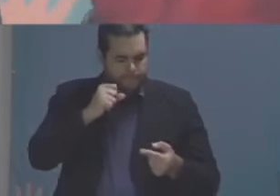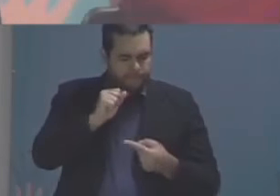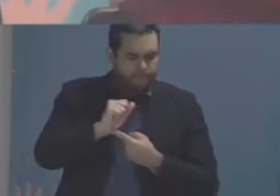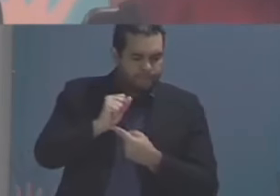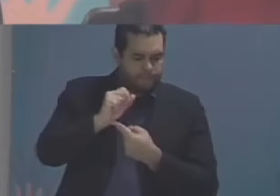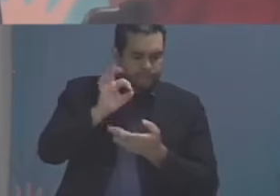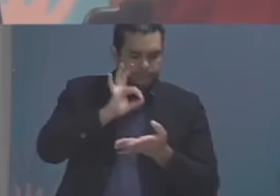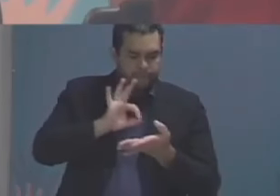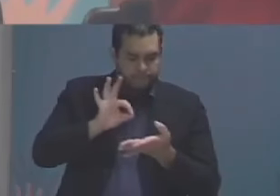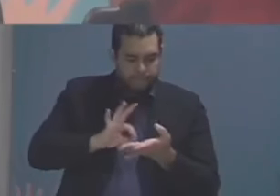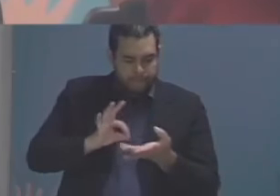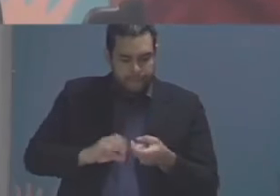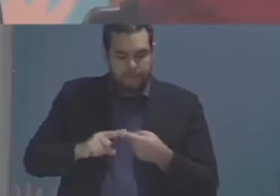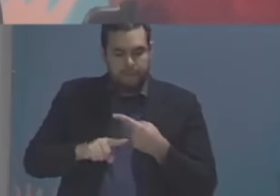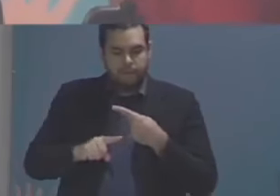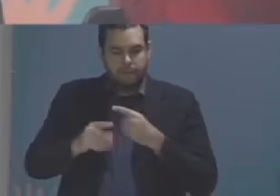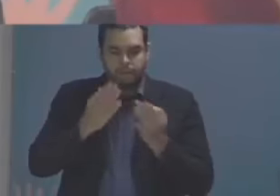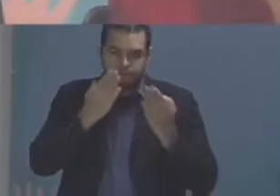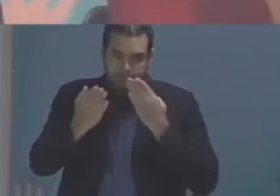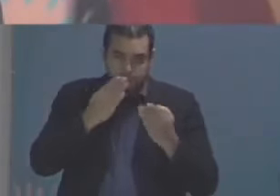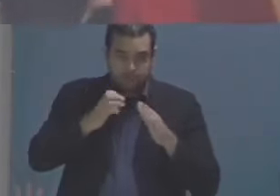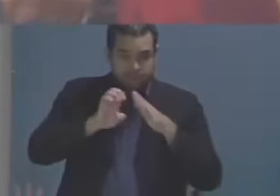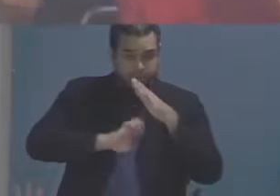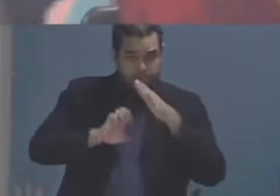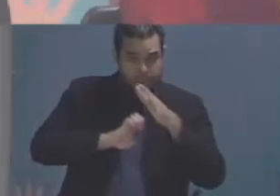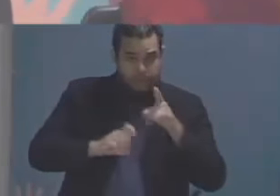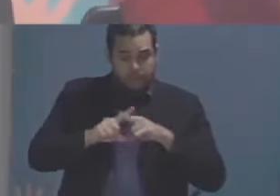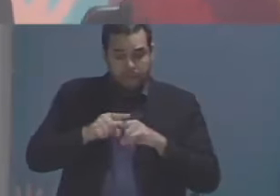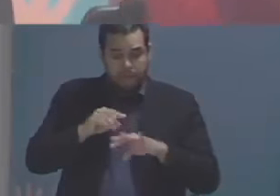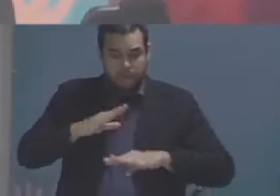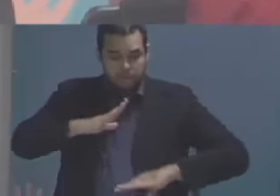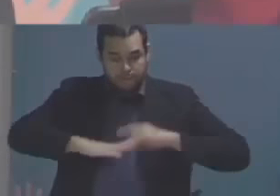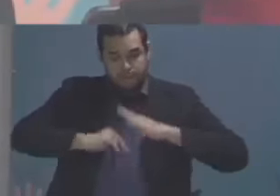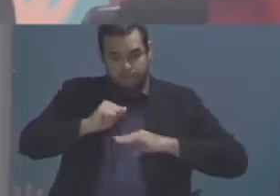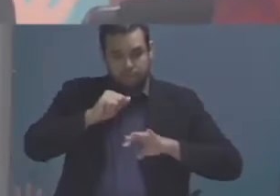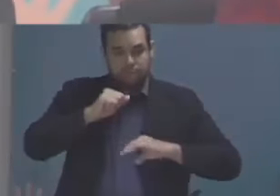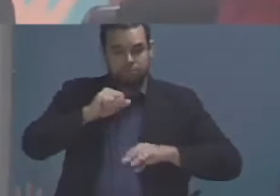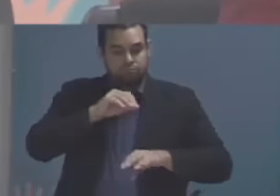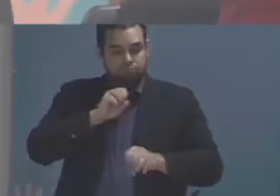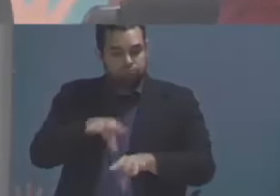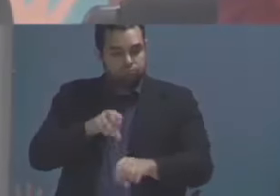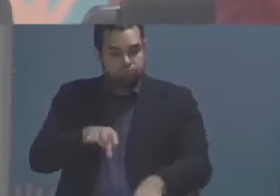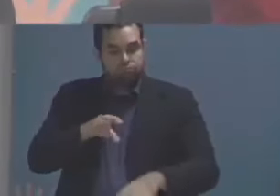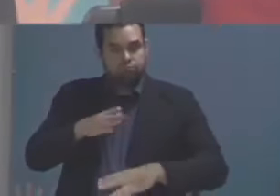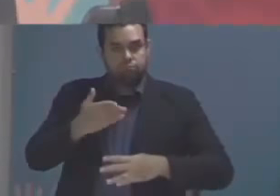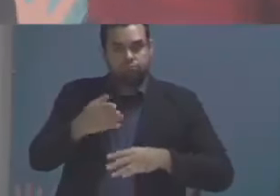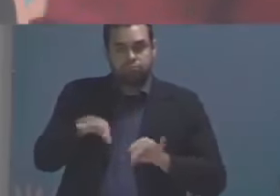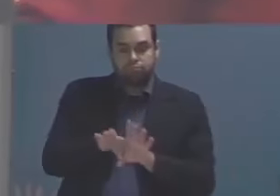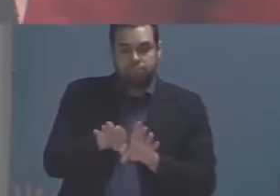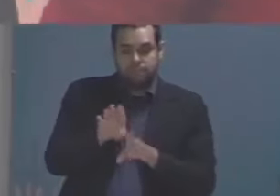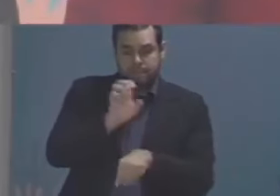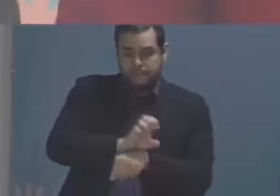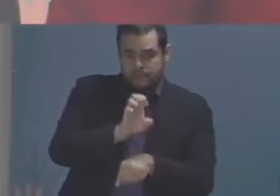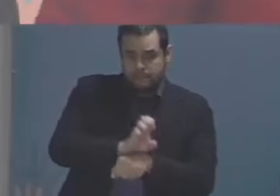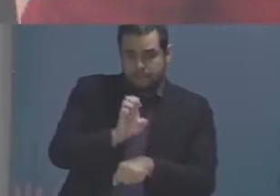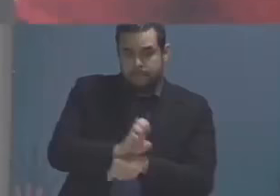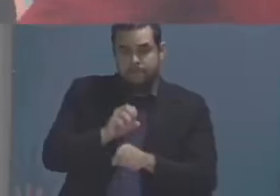time, psicologia como empreendimento, processos de formação como capacitação ou como